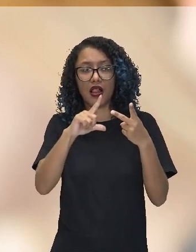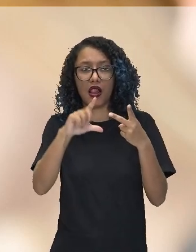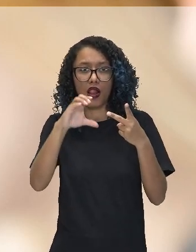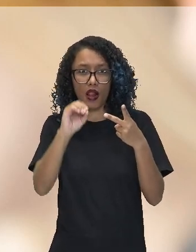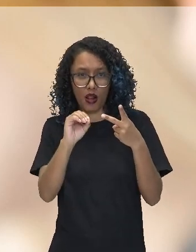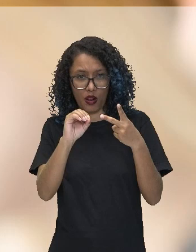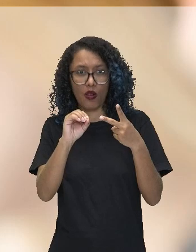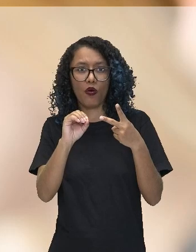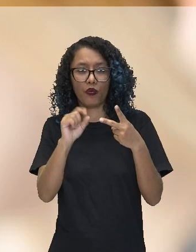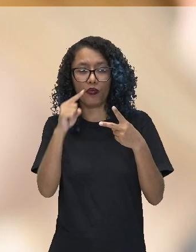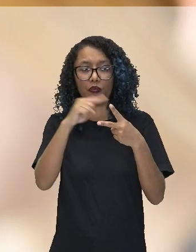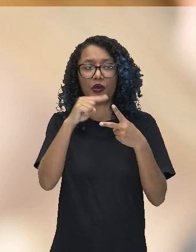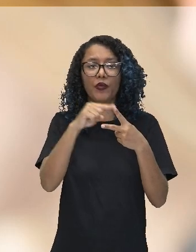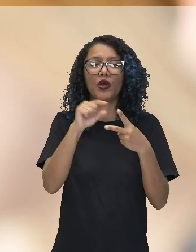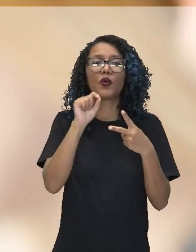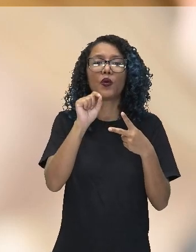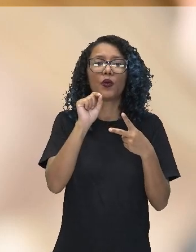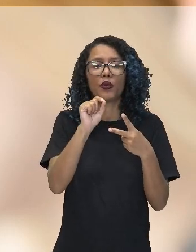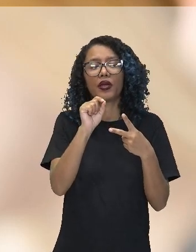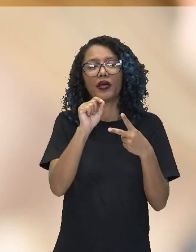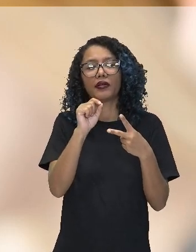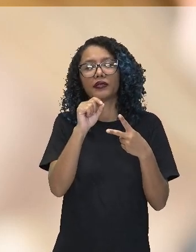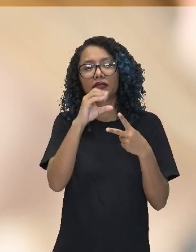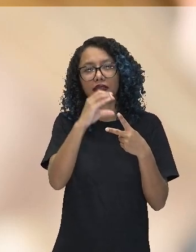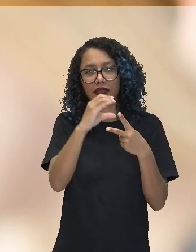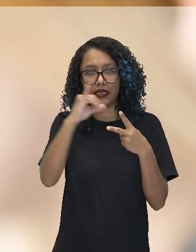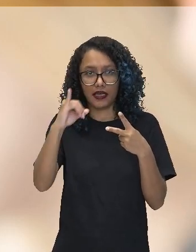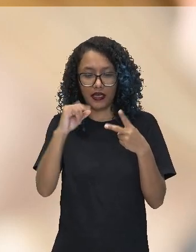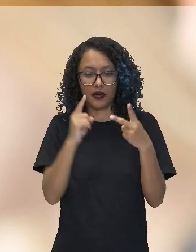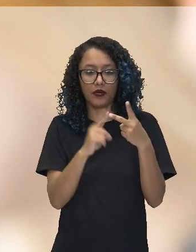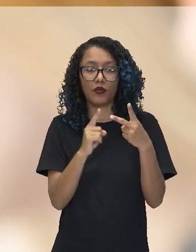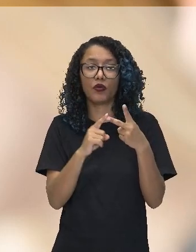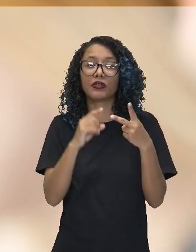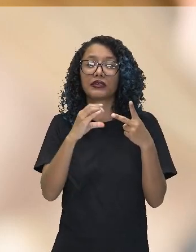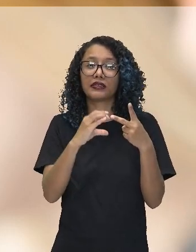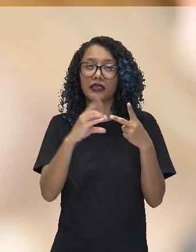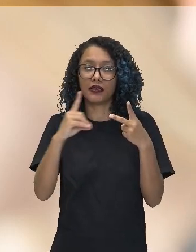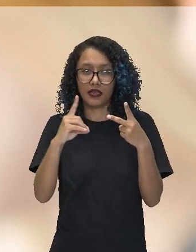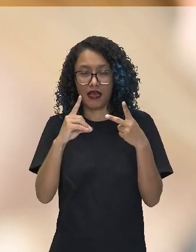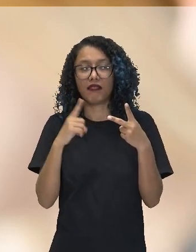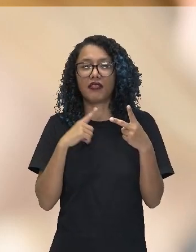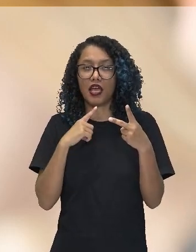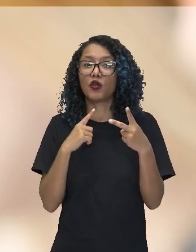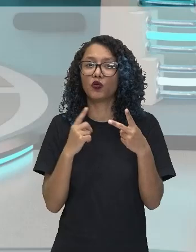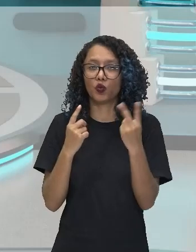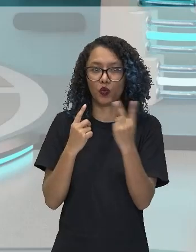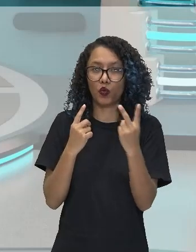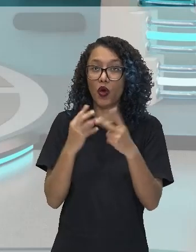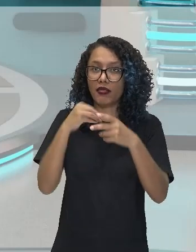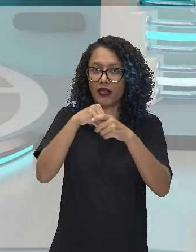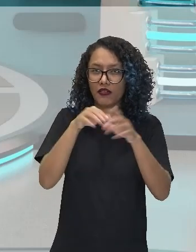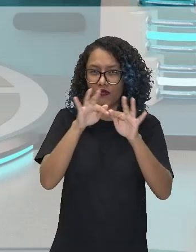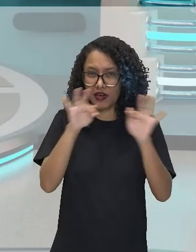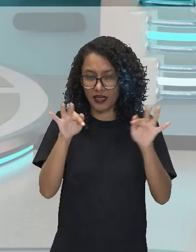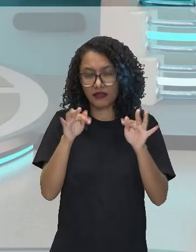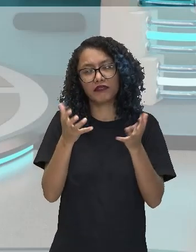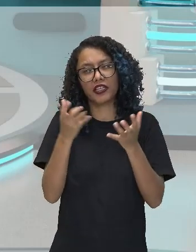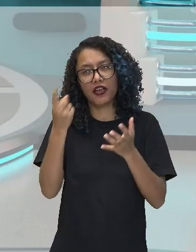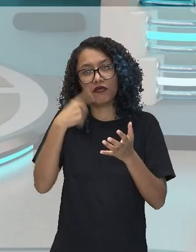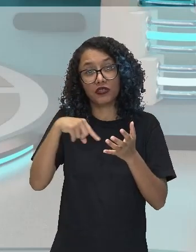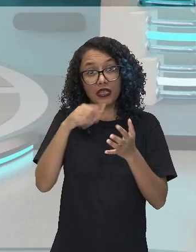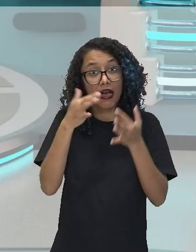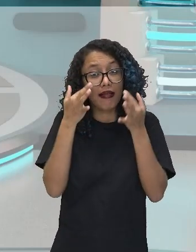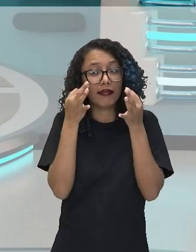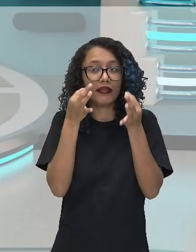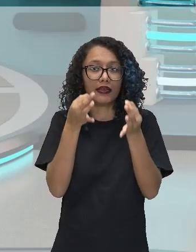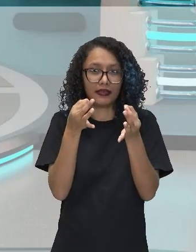sempre, pronome complemento direto. Os dois juntos na mesma frase. Era isso que eu gostaria que vocês